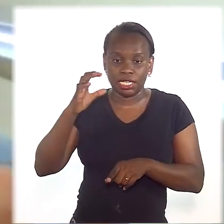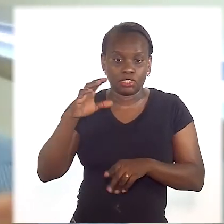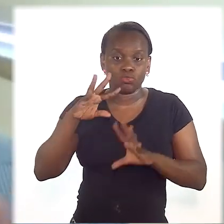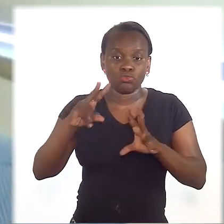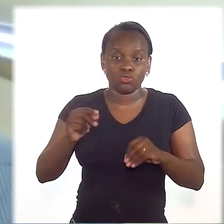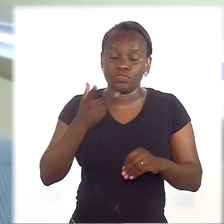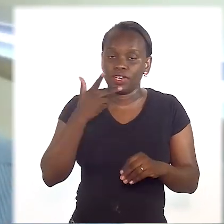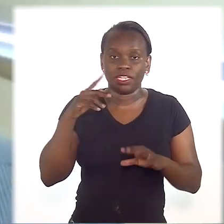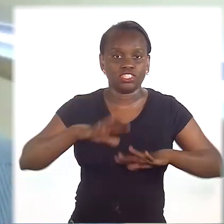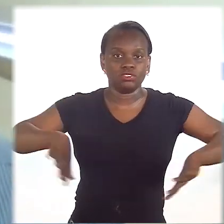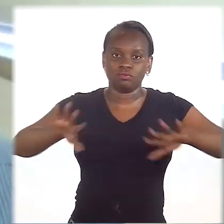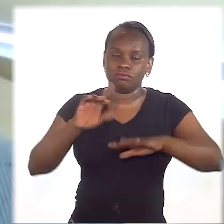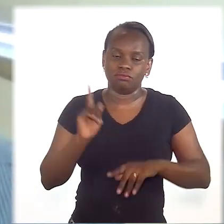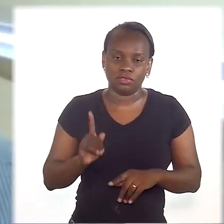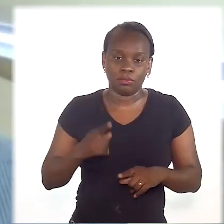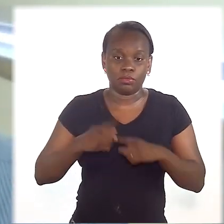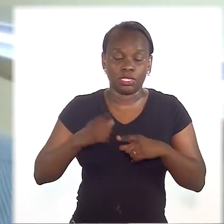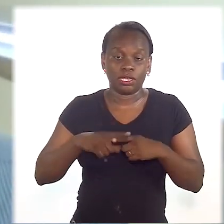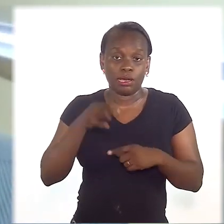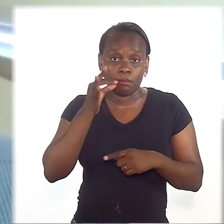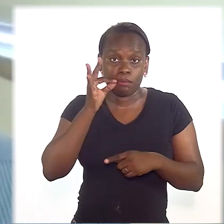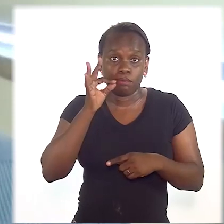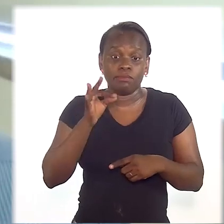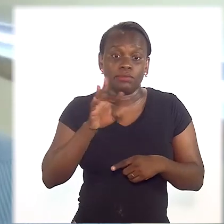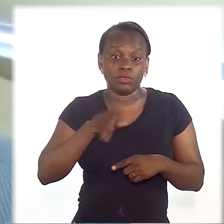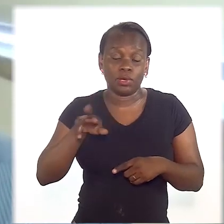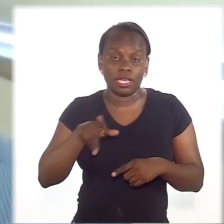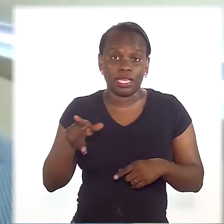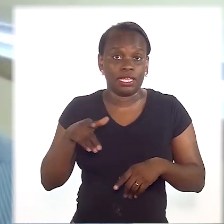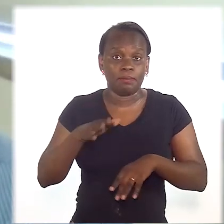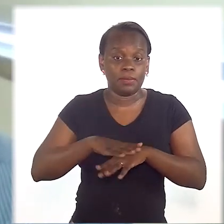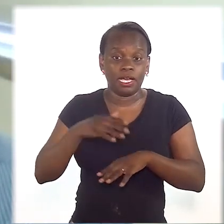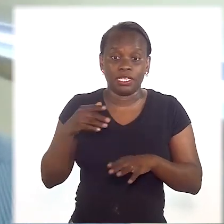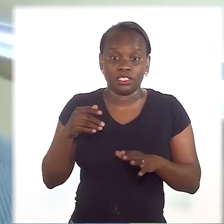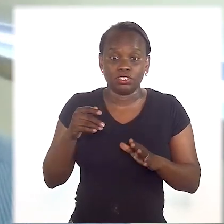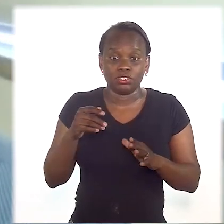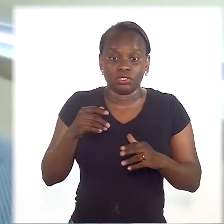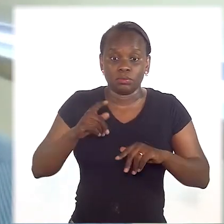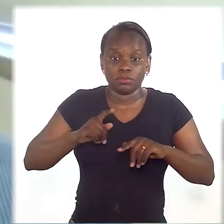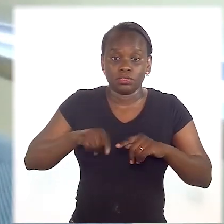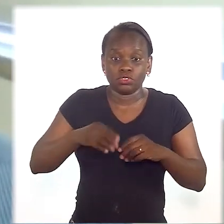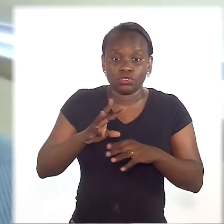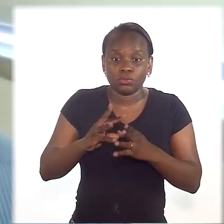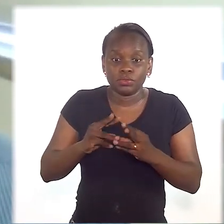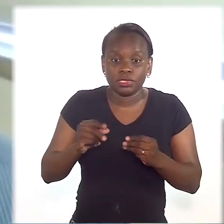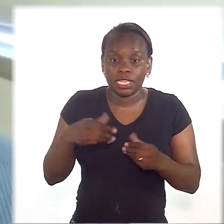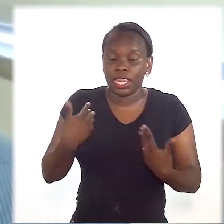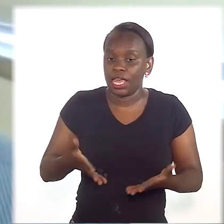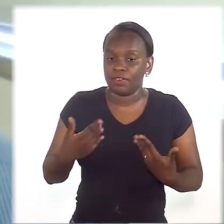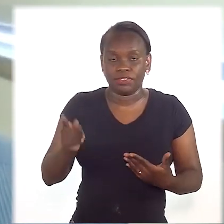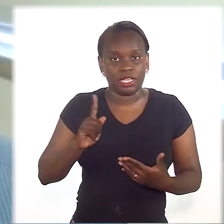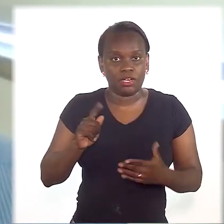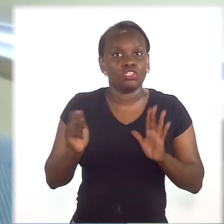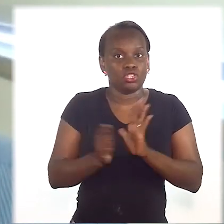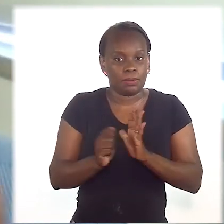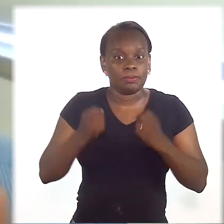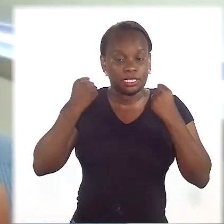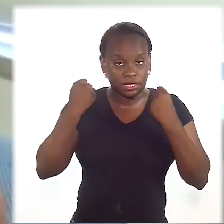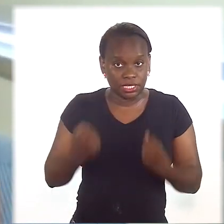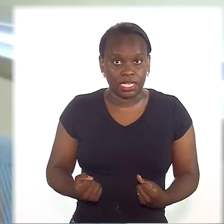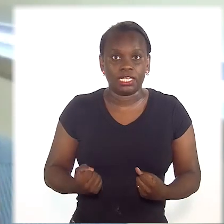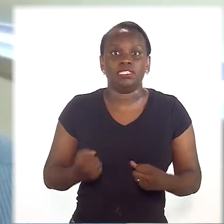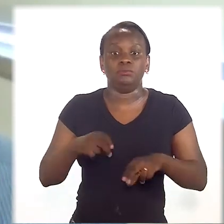na ciência como uma forma geral. Porque a maconha, ela não é mais considerada uma substância leve, ela é uma droga